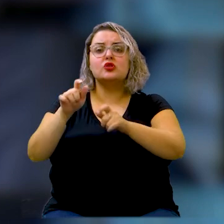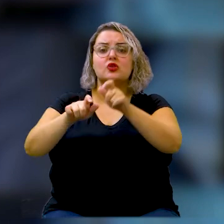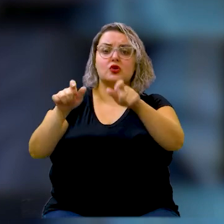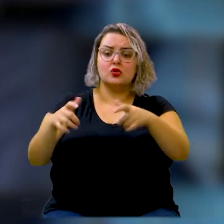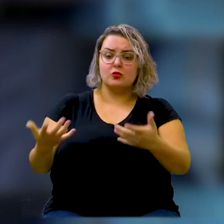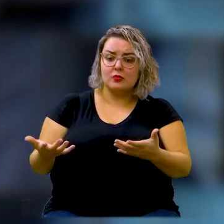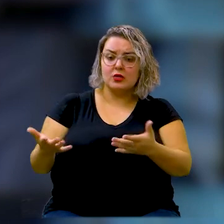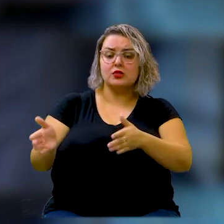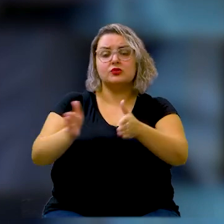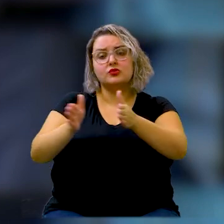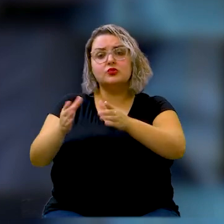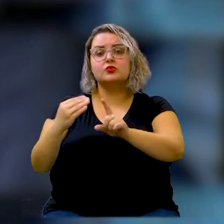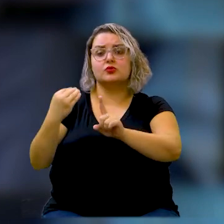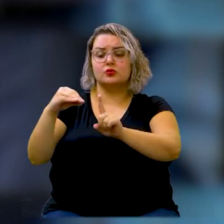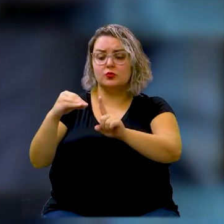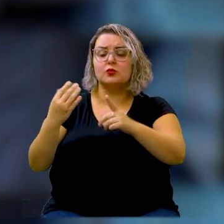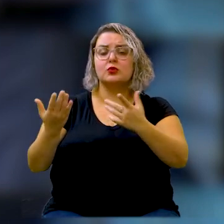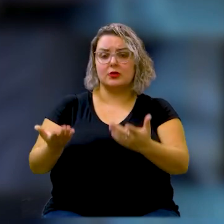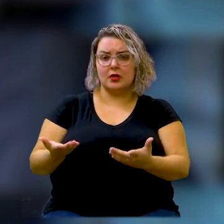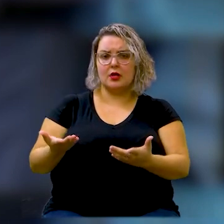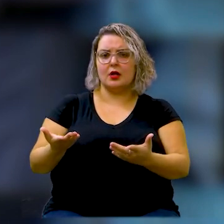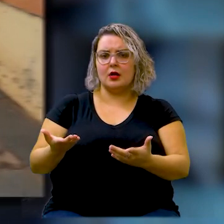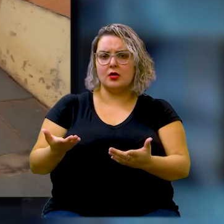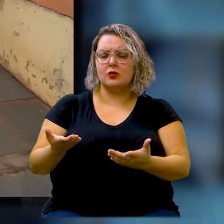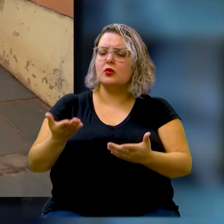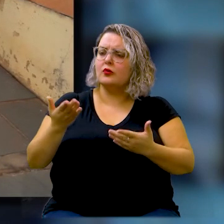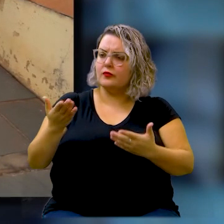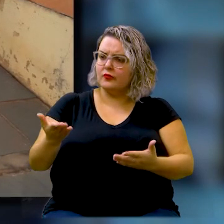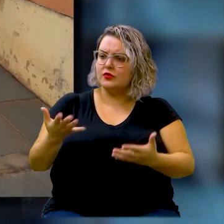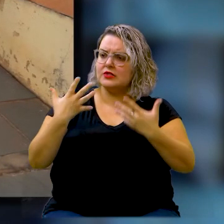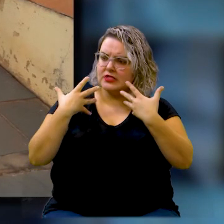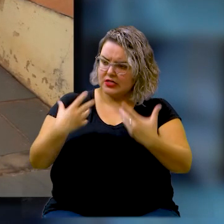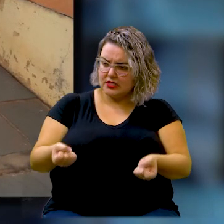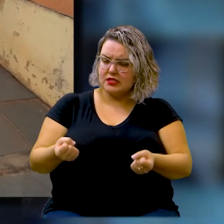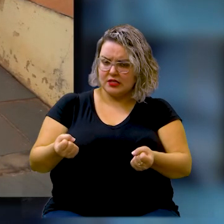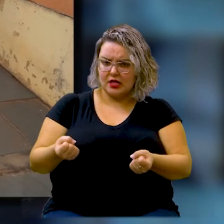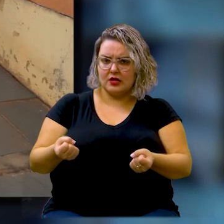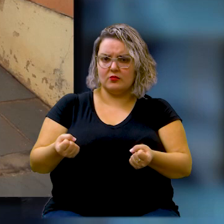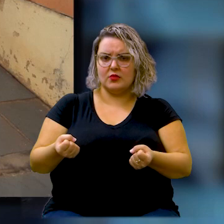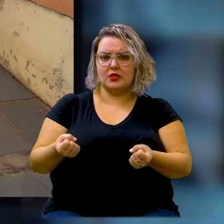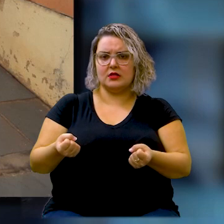em situação de vulnerabilidade. Vocês recebem